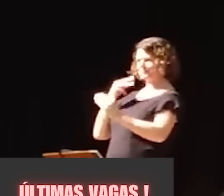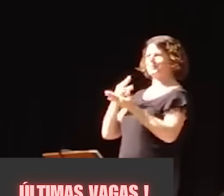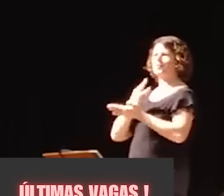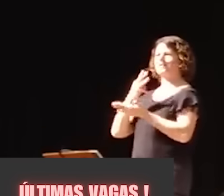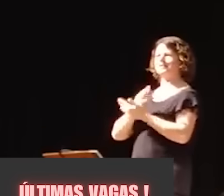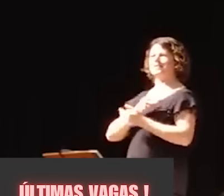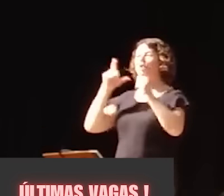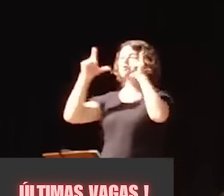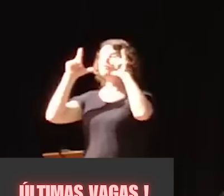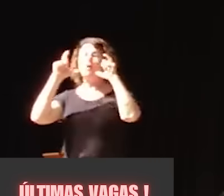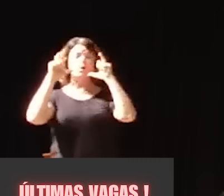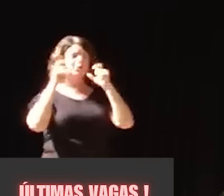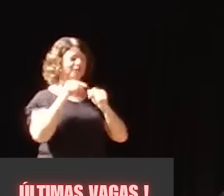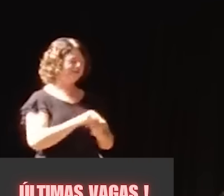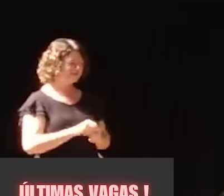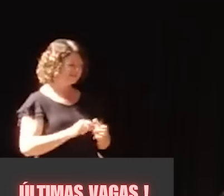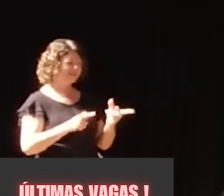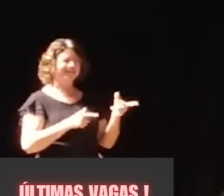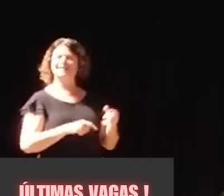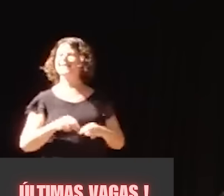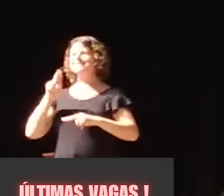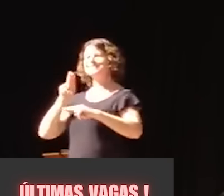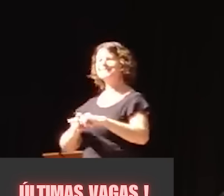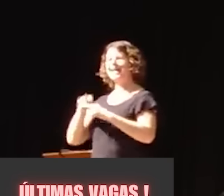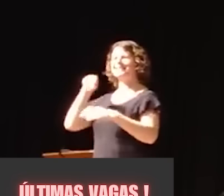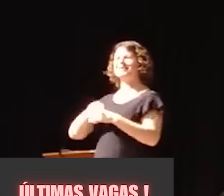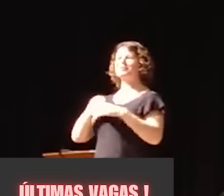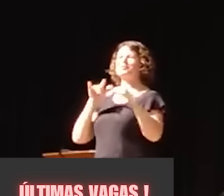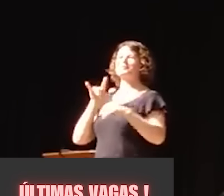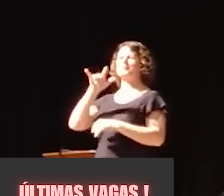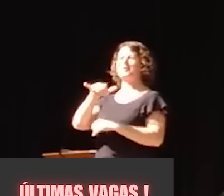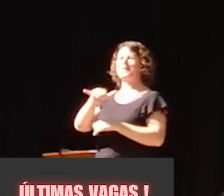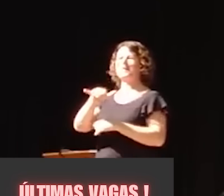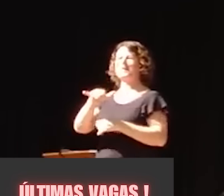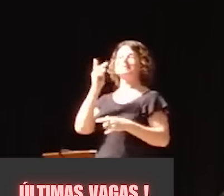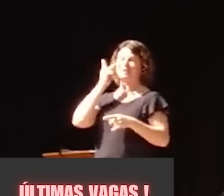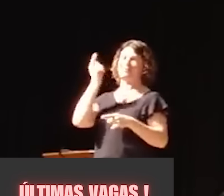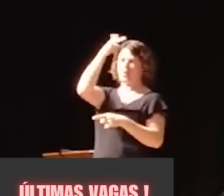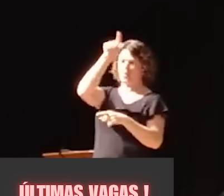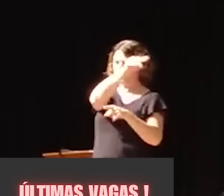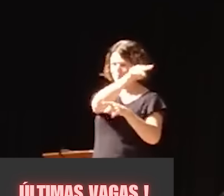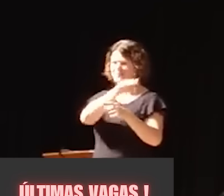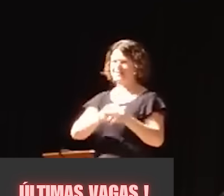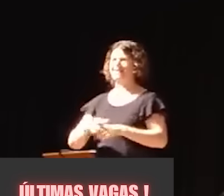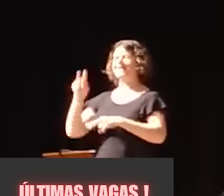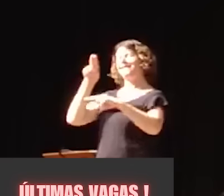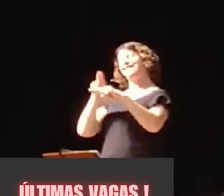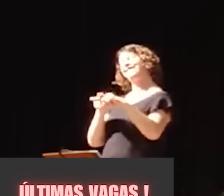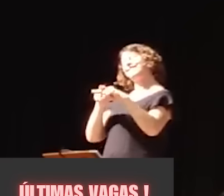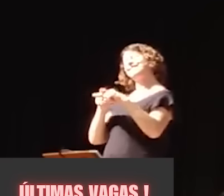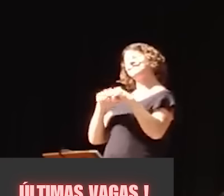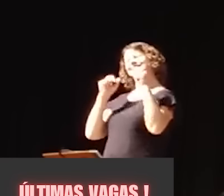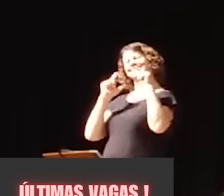2 horas você ria você acha que essas coisas são Coincidências não